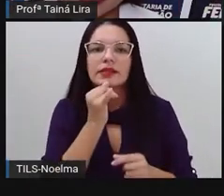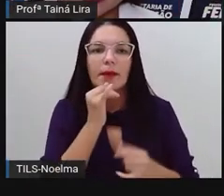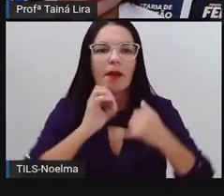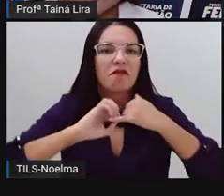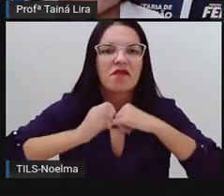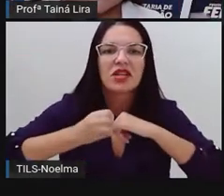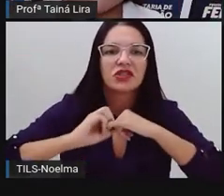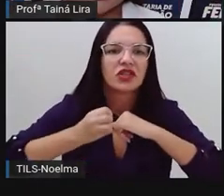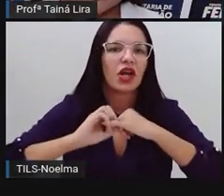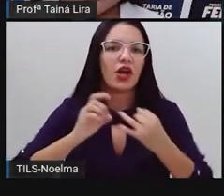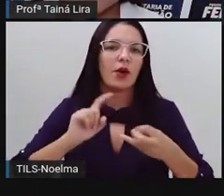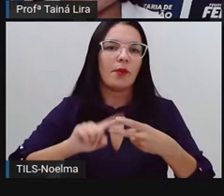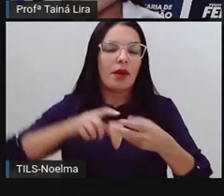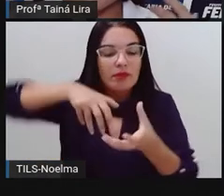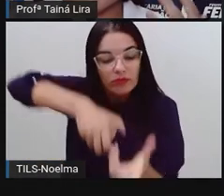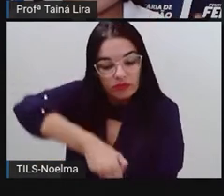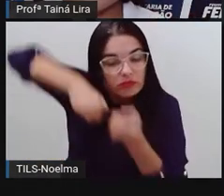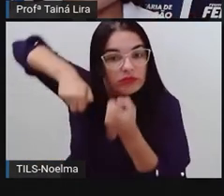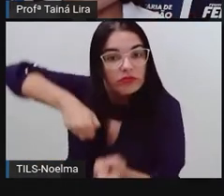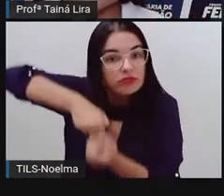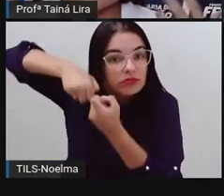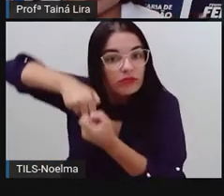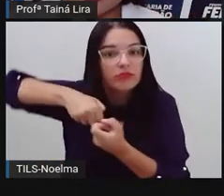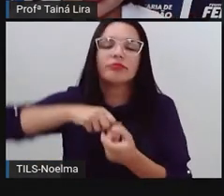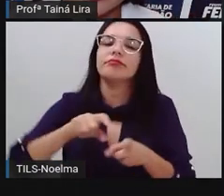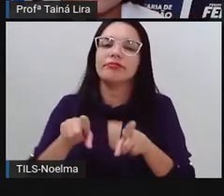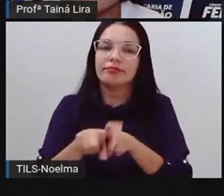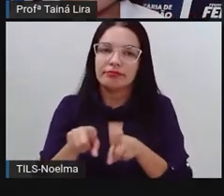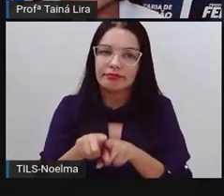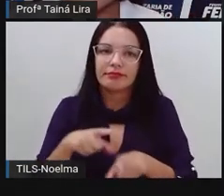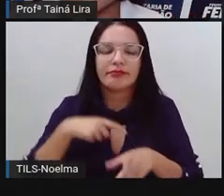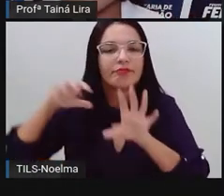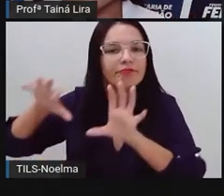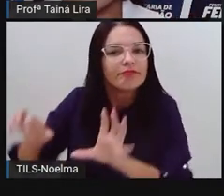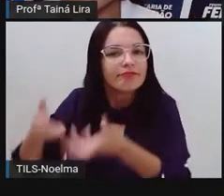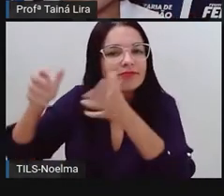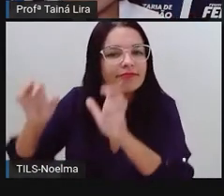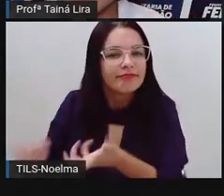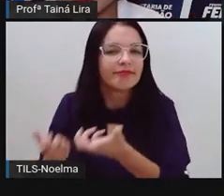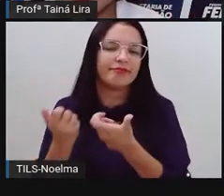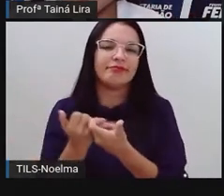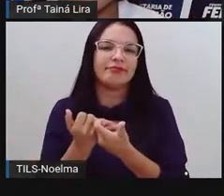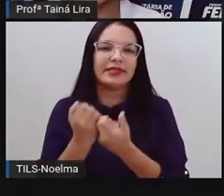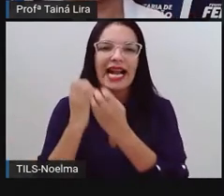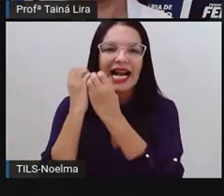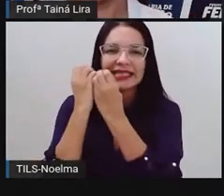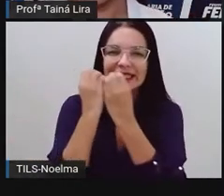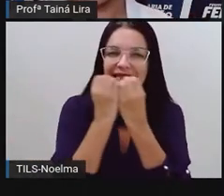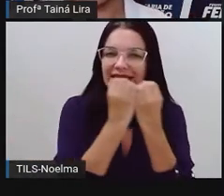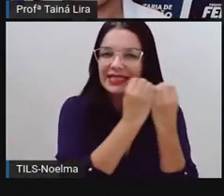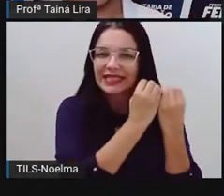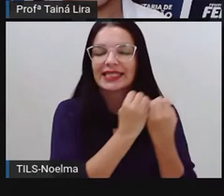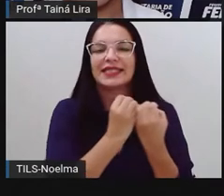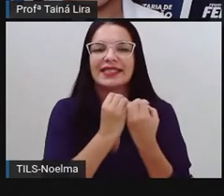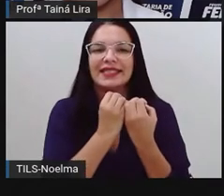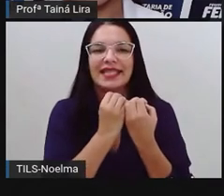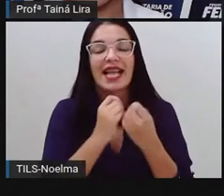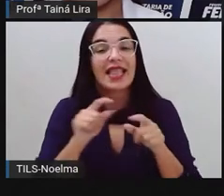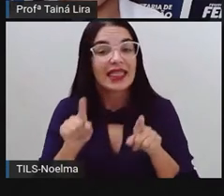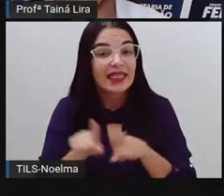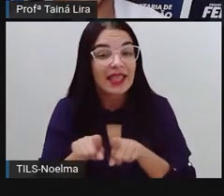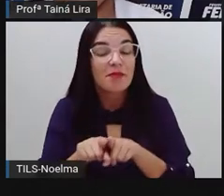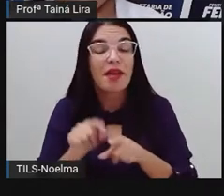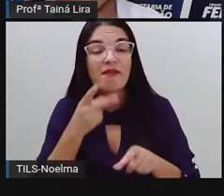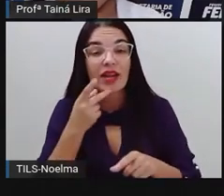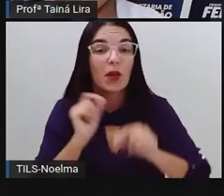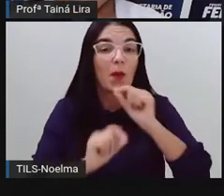produtos aí que vem do campo mas não é só aí na parte quando ele fala plantar né não é só na questão